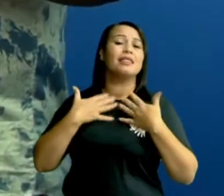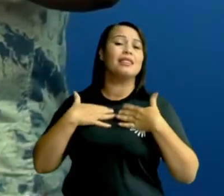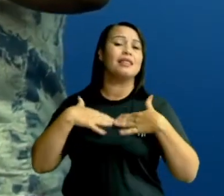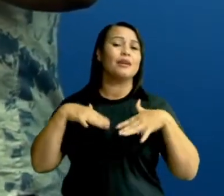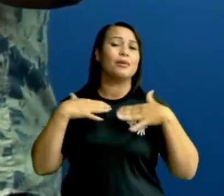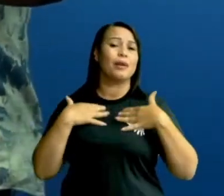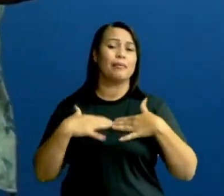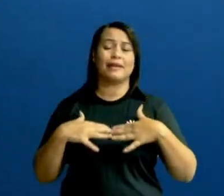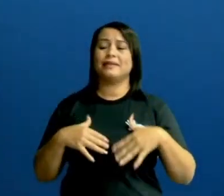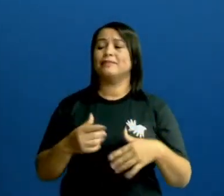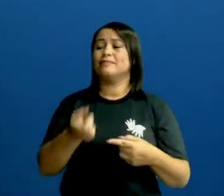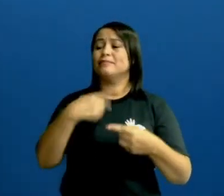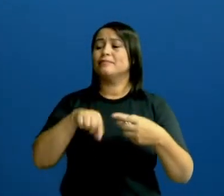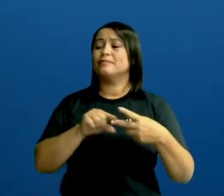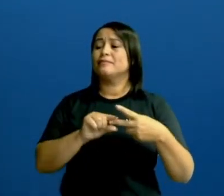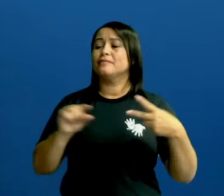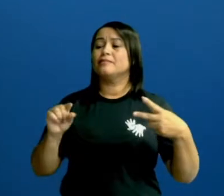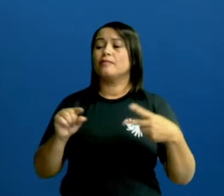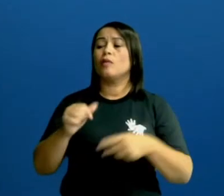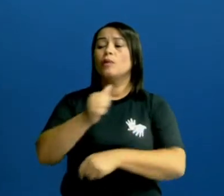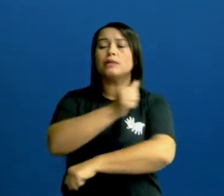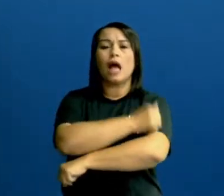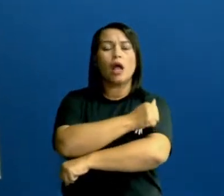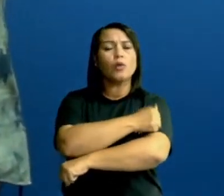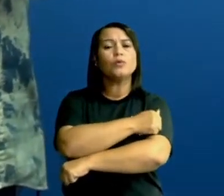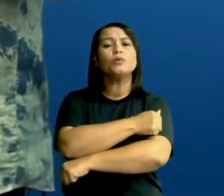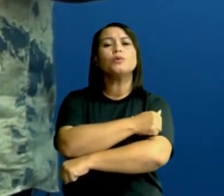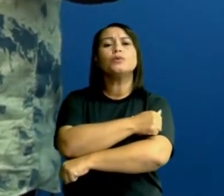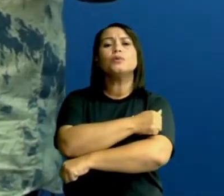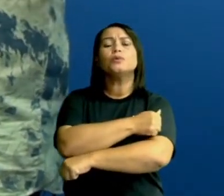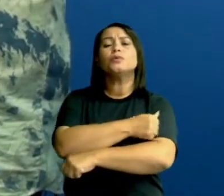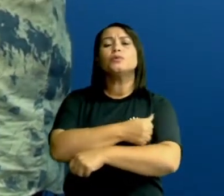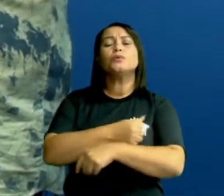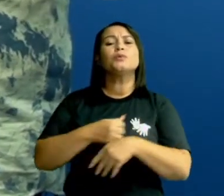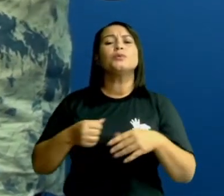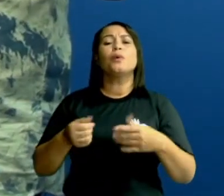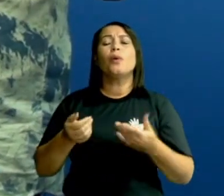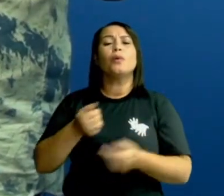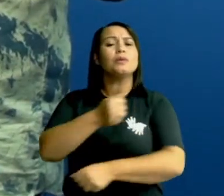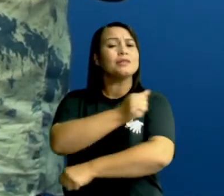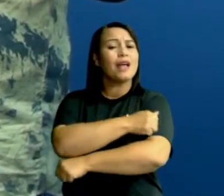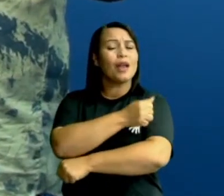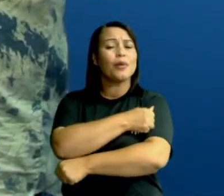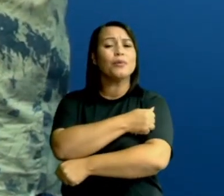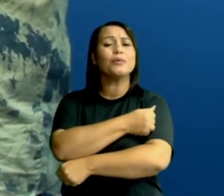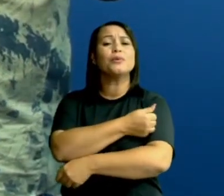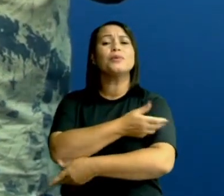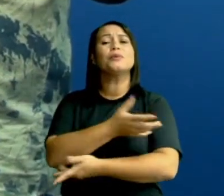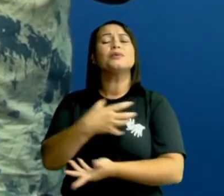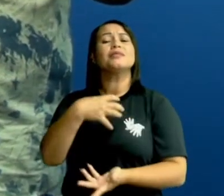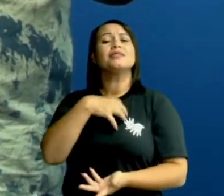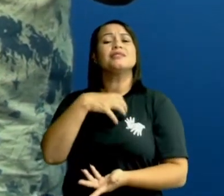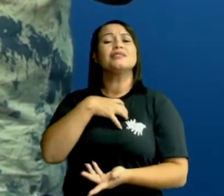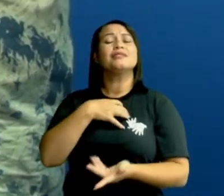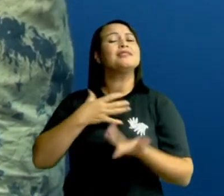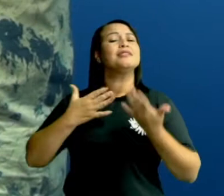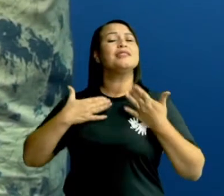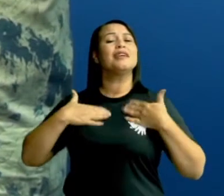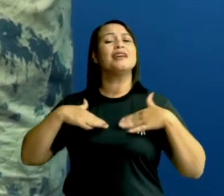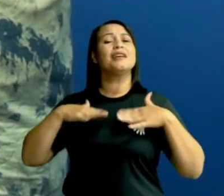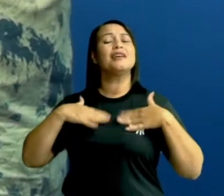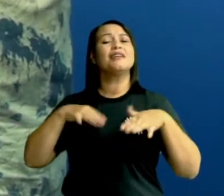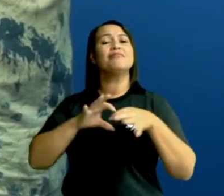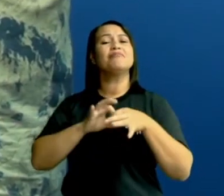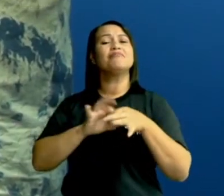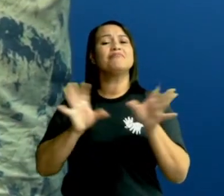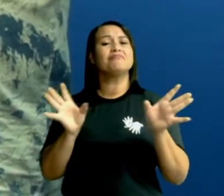Tranquilamente. Vamos ver a outra frase. Os alunos estavam à vontade. Como é que esses alunos estavam? Eles estavam à vontade. De que